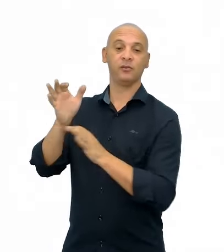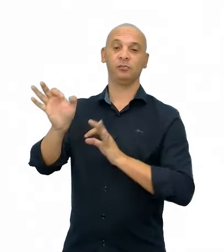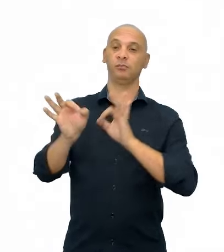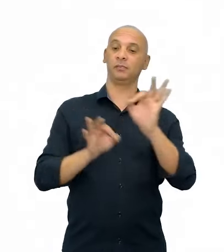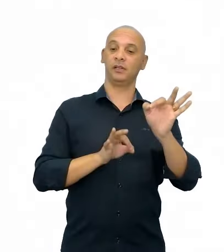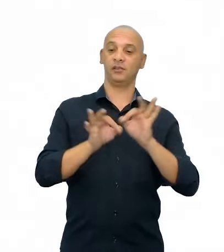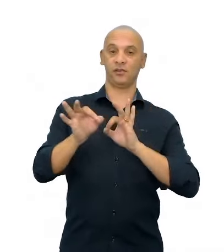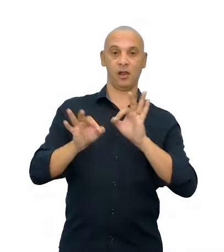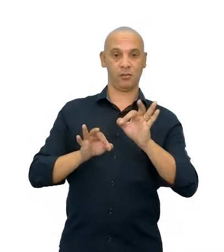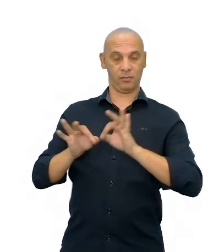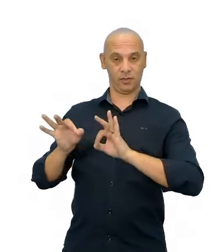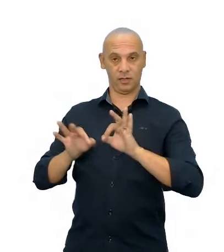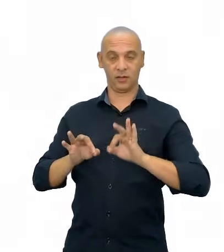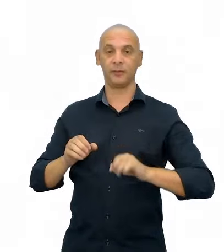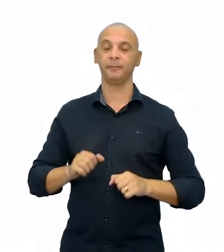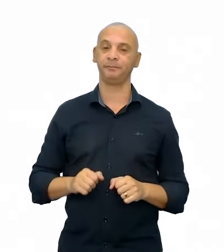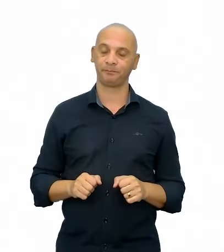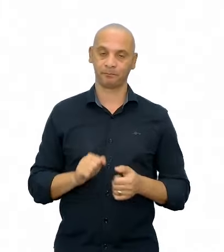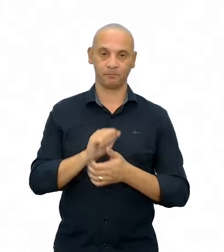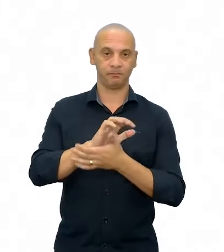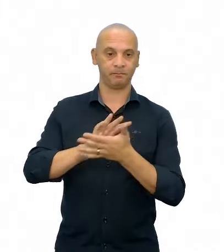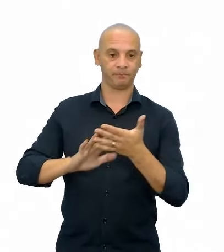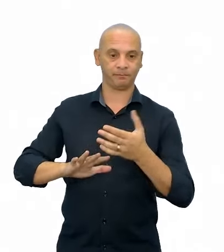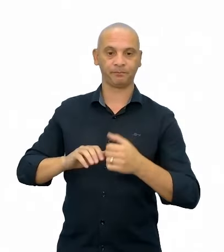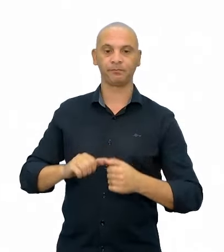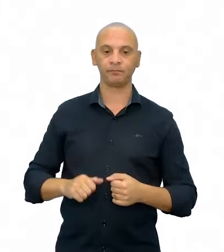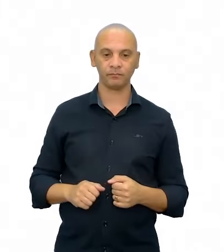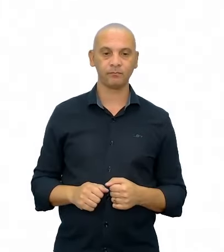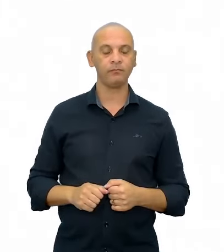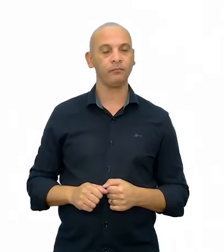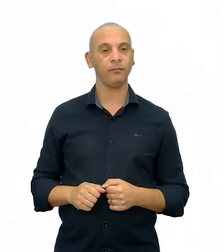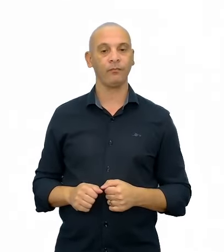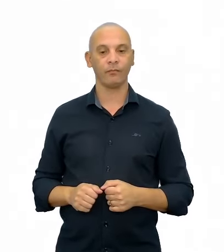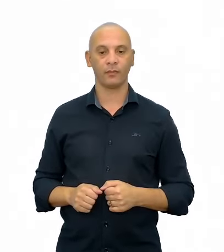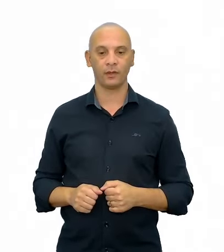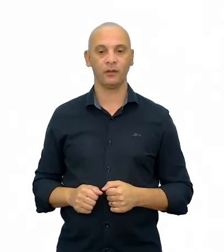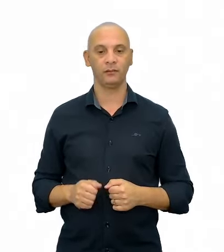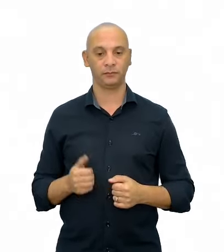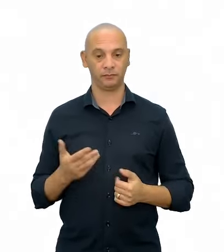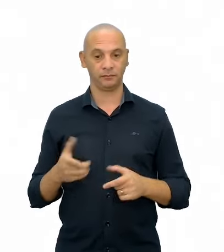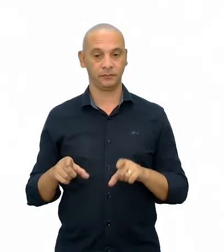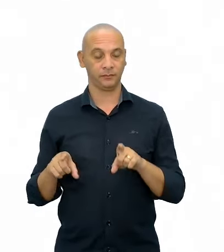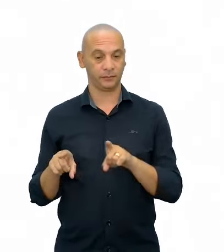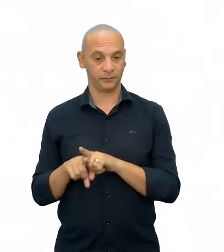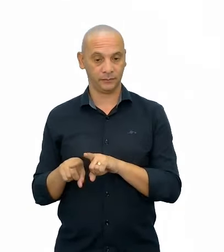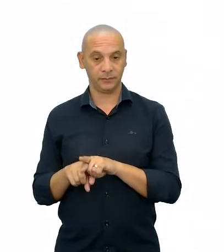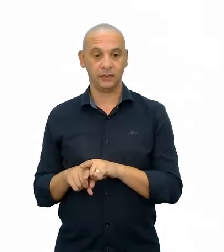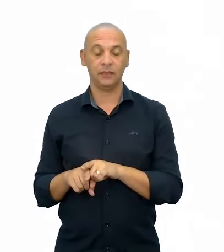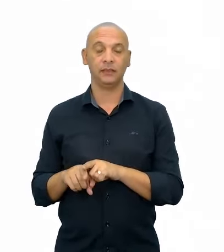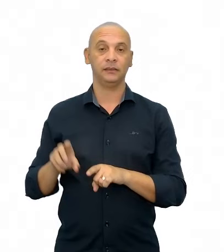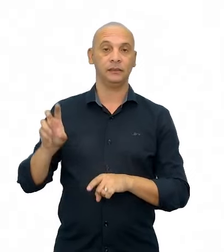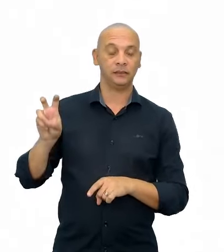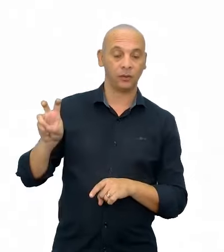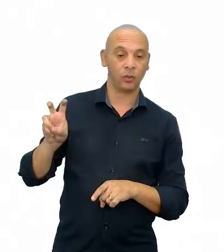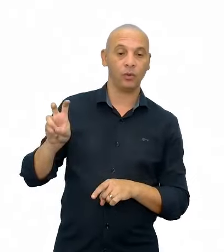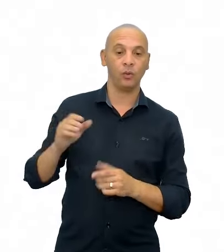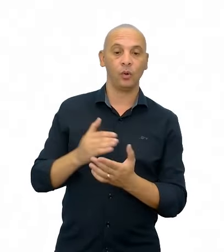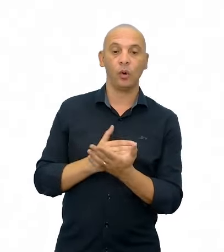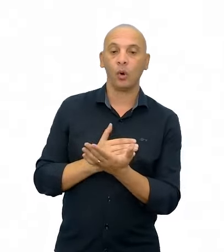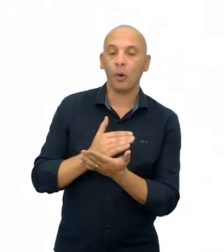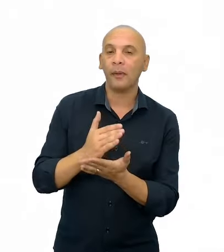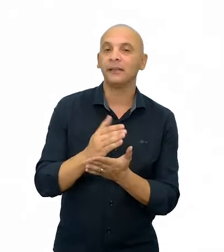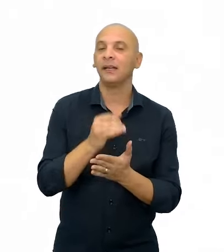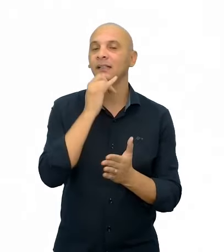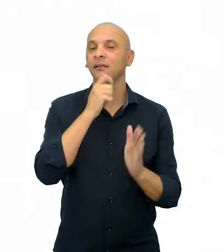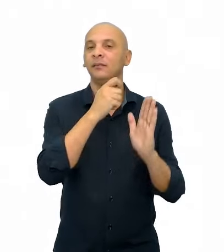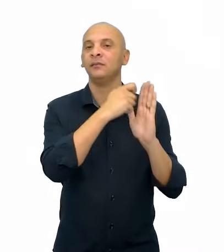planejamento do desenvolvimento da sequência de atividades 1, né? Aqui nós estamos trabalhando. Iniciar o esboço